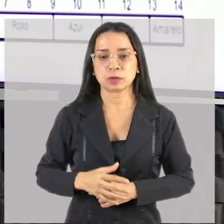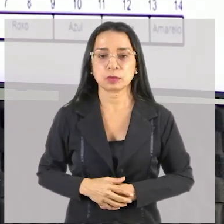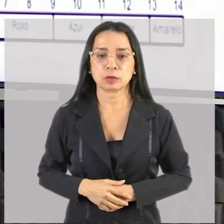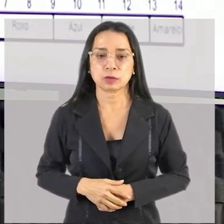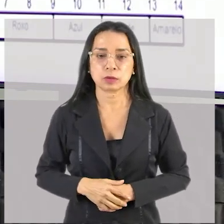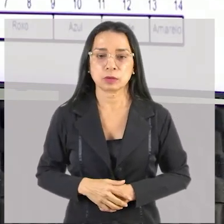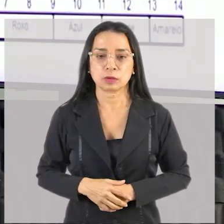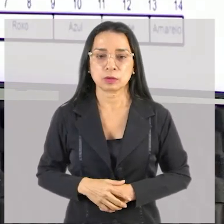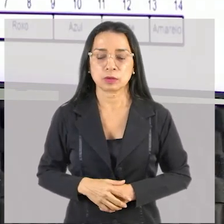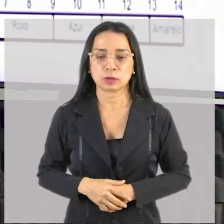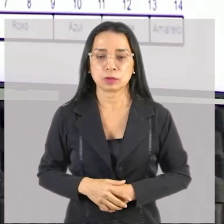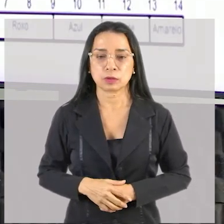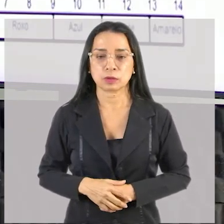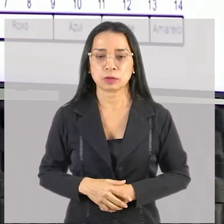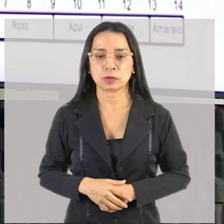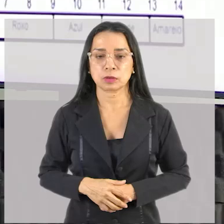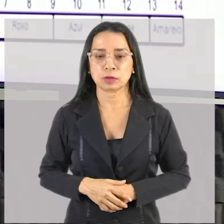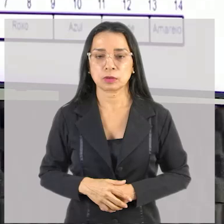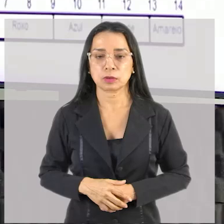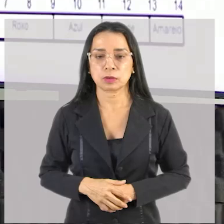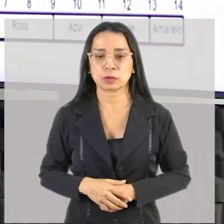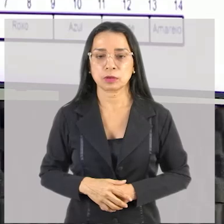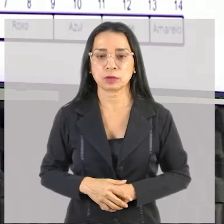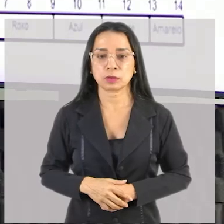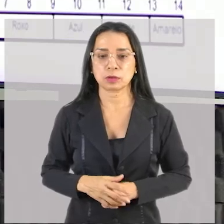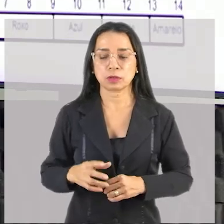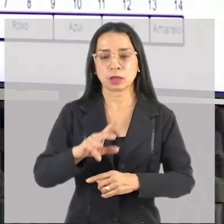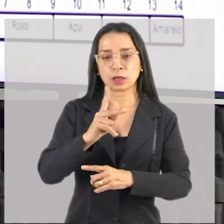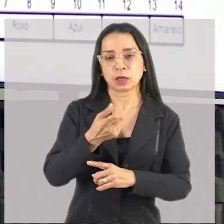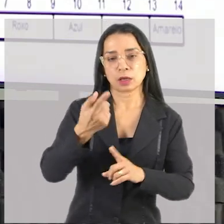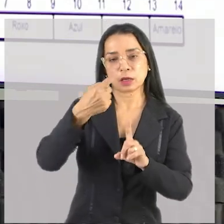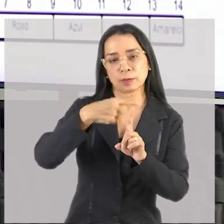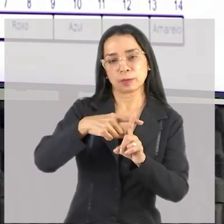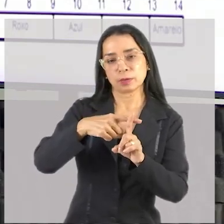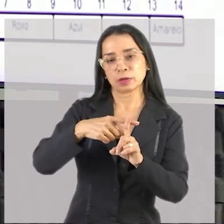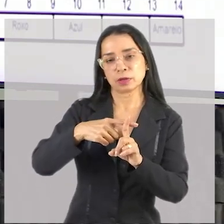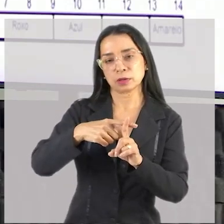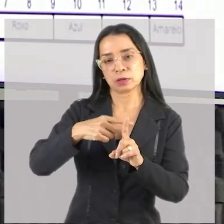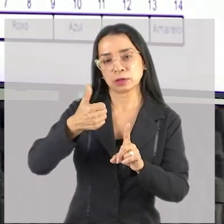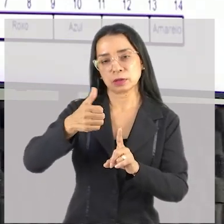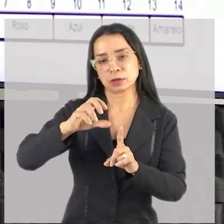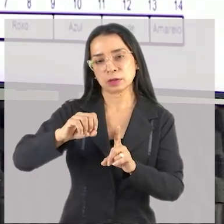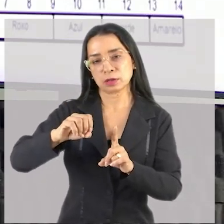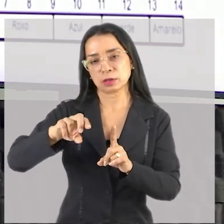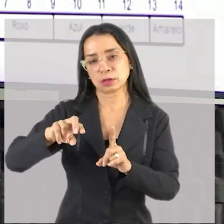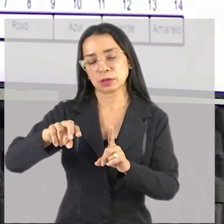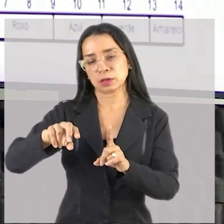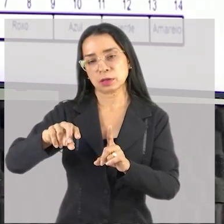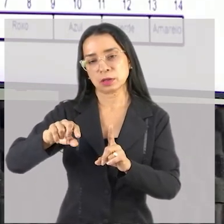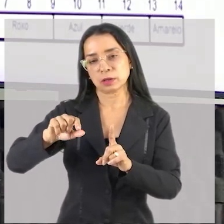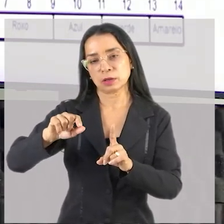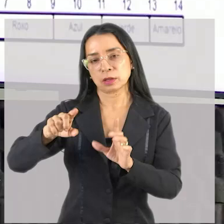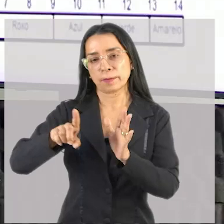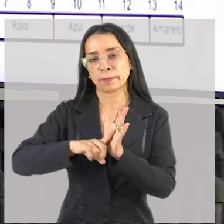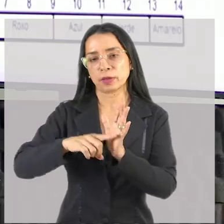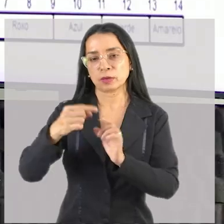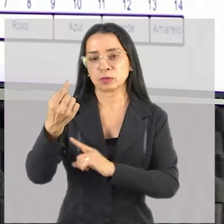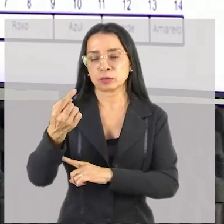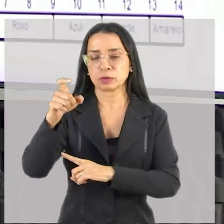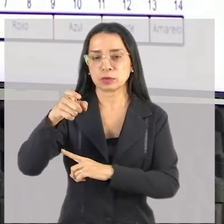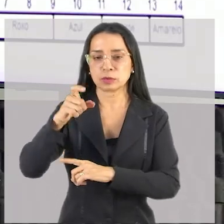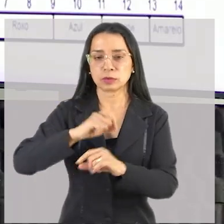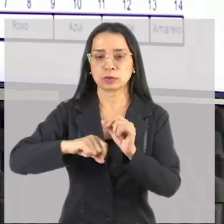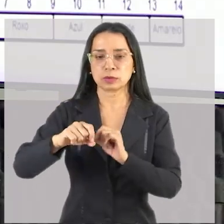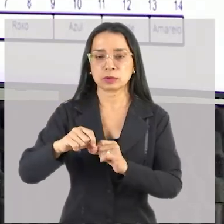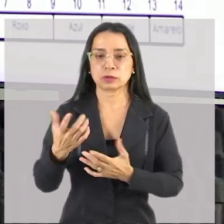A concentração de H+, ela é 10 elevado a menos um número. Quando eu tenho um colchete, é porque isso aqui é em mol por